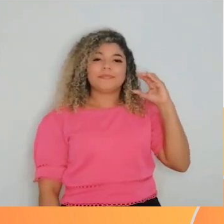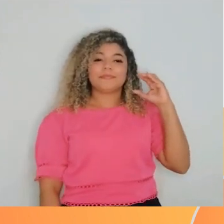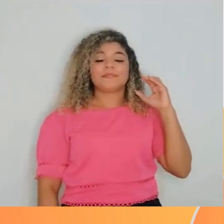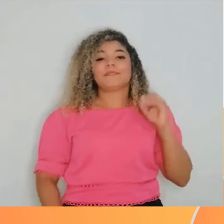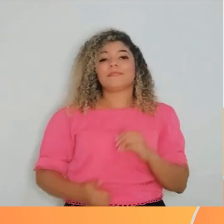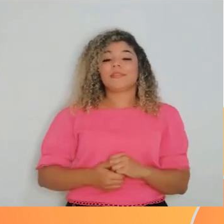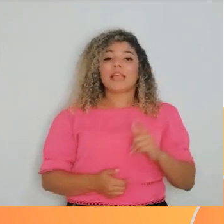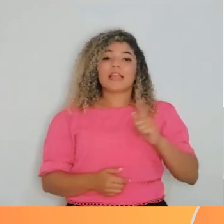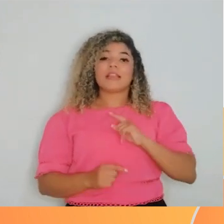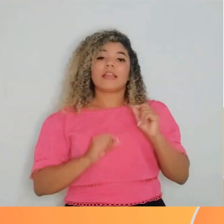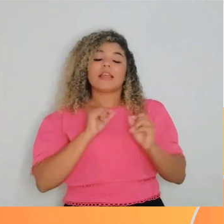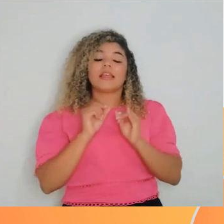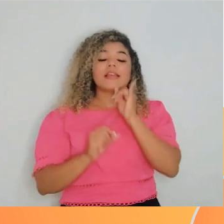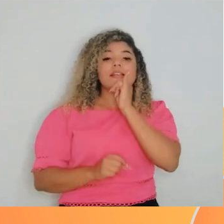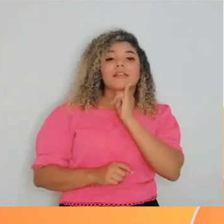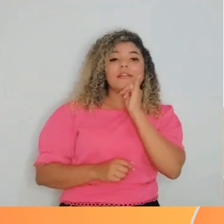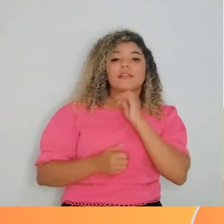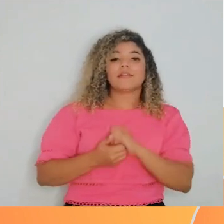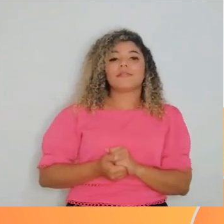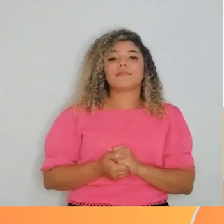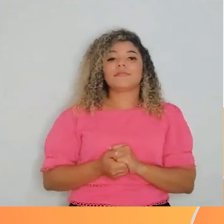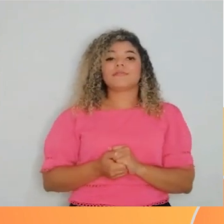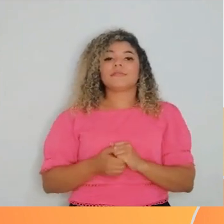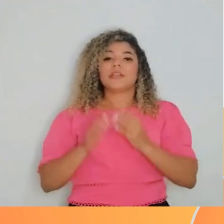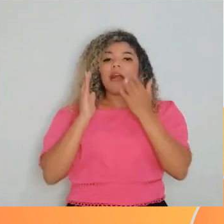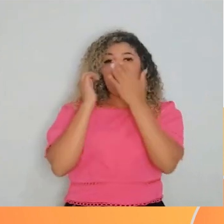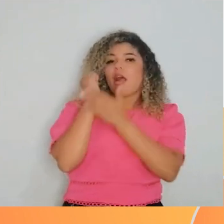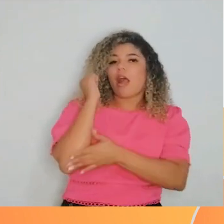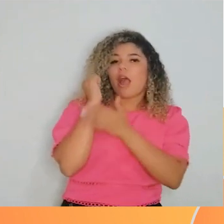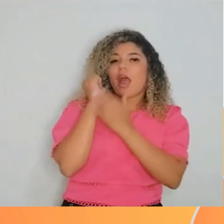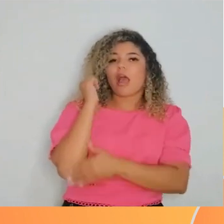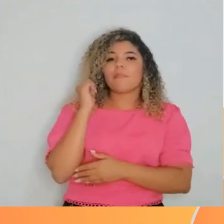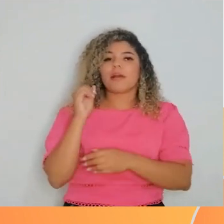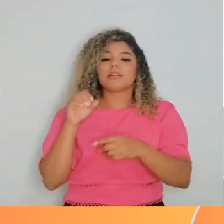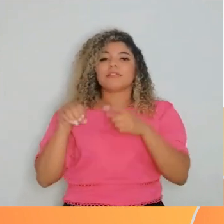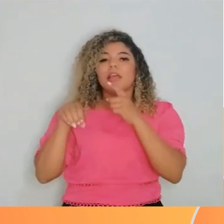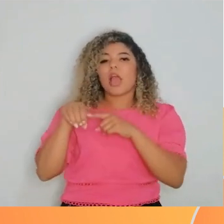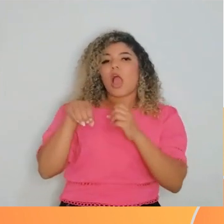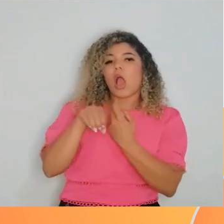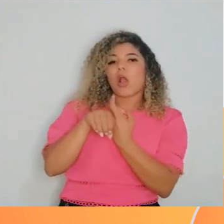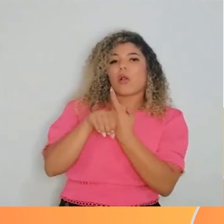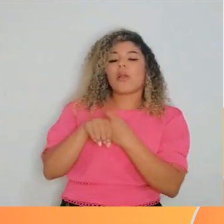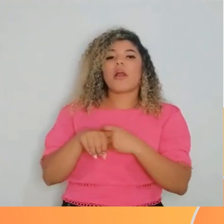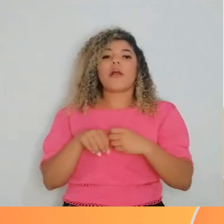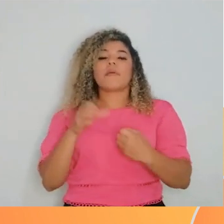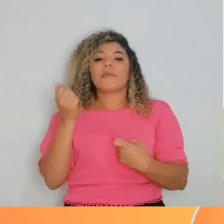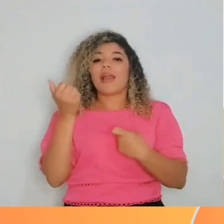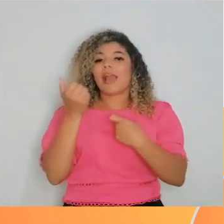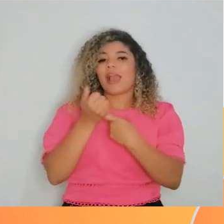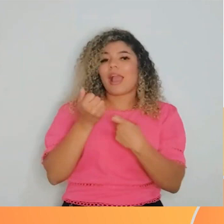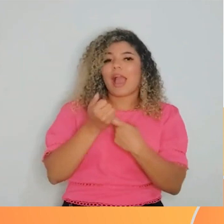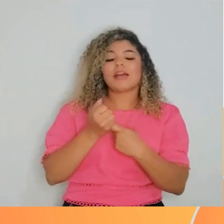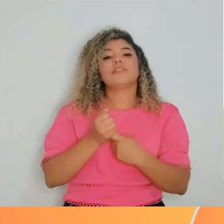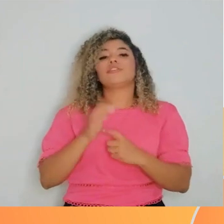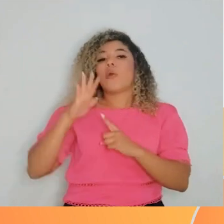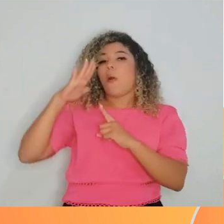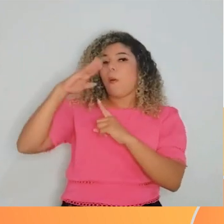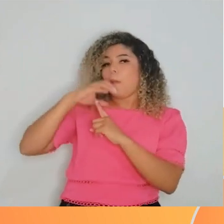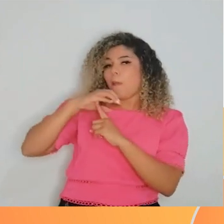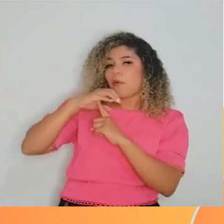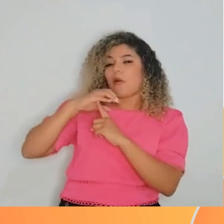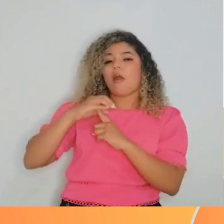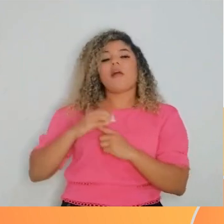grande quantidade? Aqui nós temos como a representação de abacaxi, goiaba, caju, brócolis,